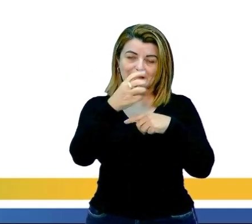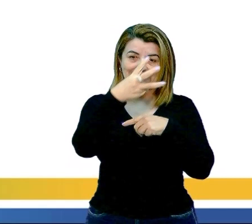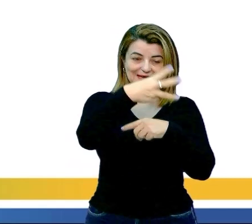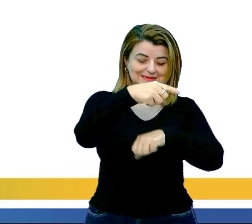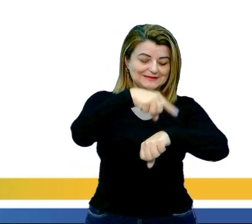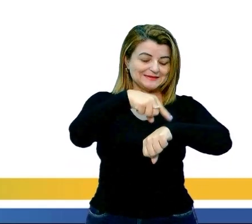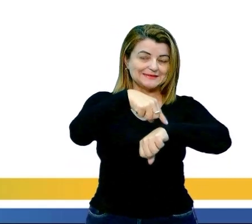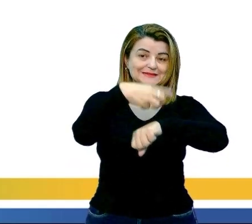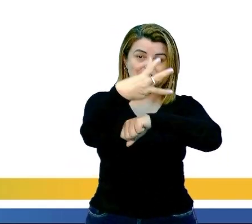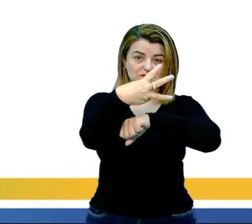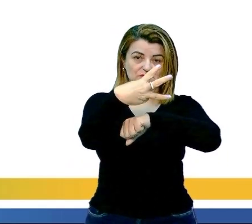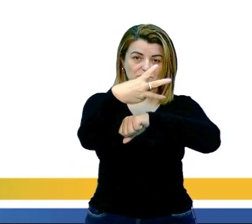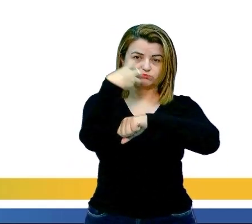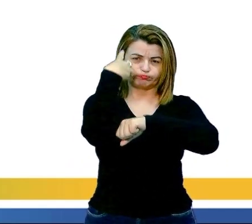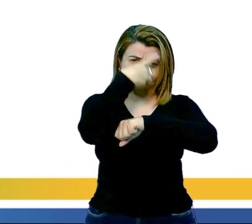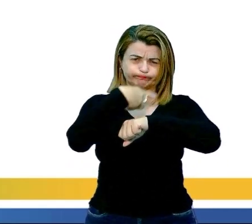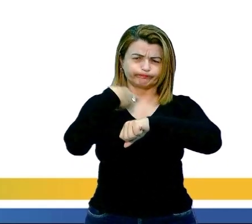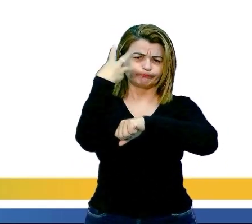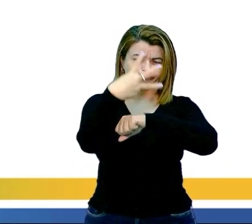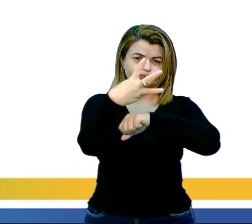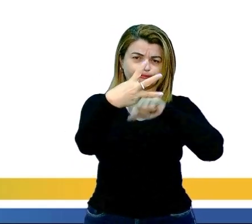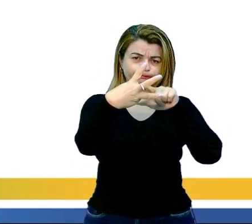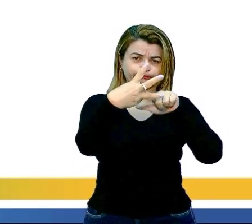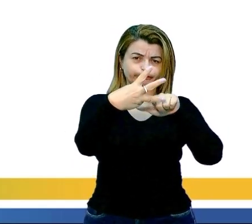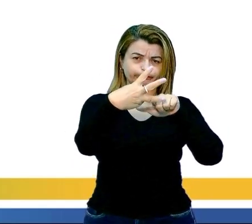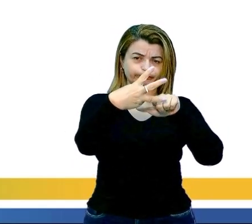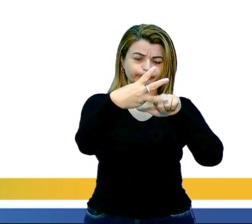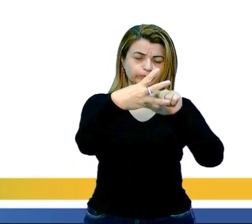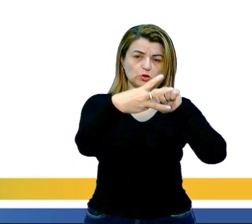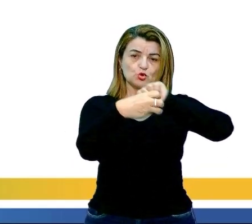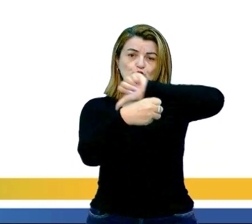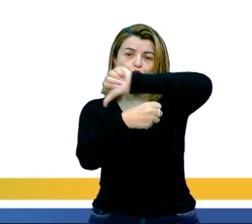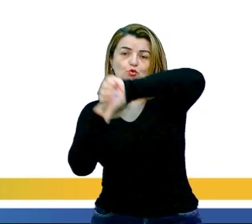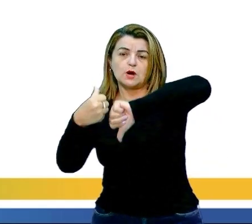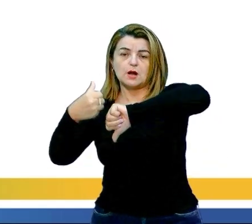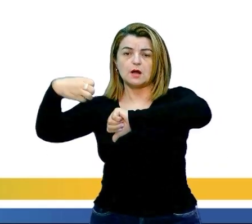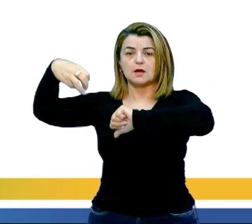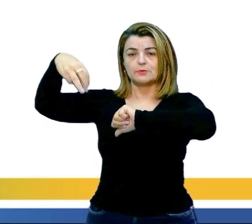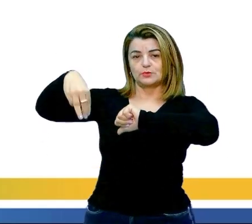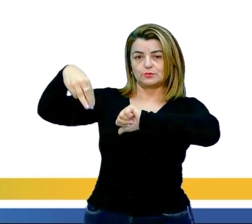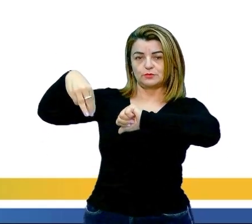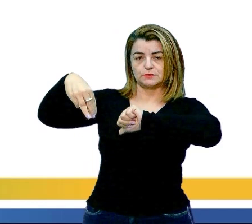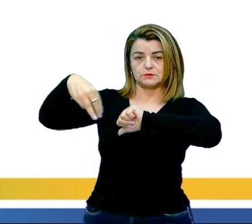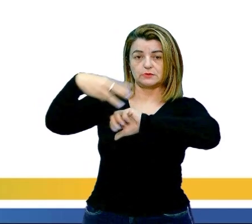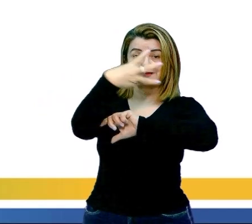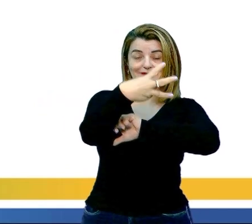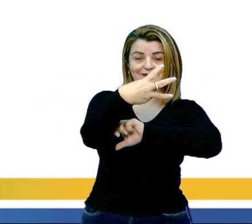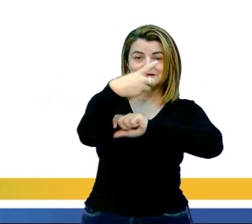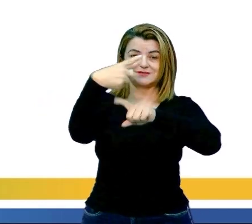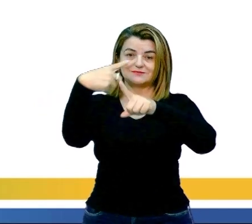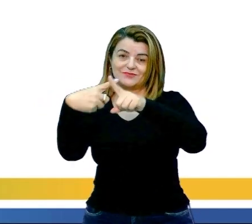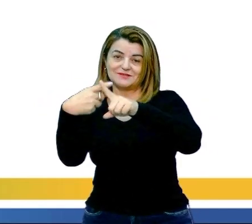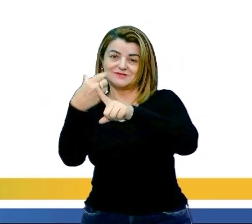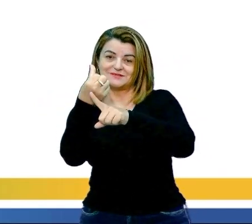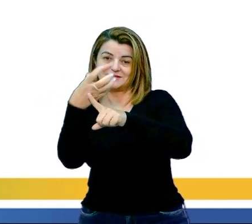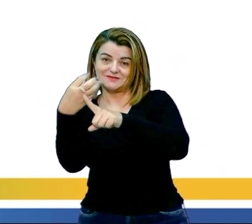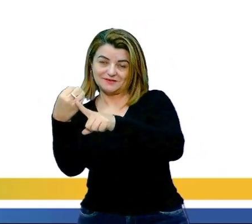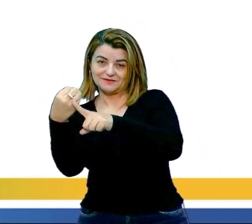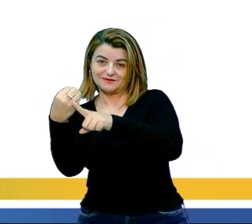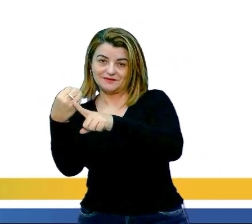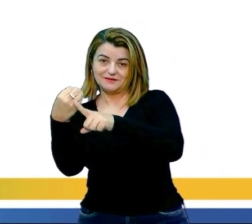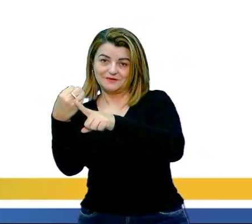em minutos. Do mesmo jeito, 3 vezes 60, que é igual a 180